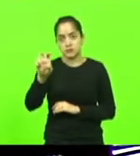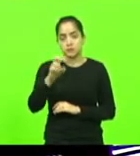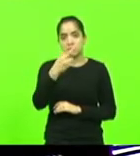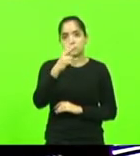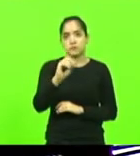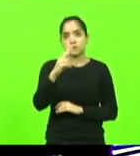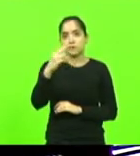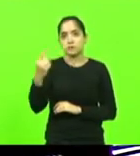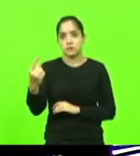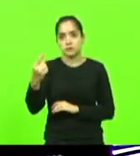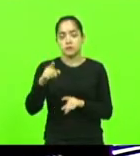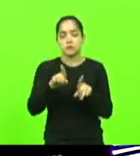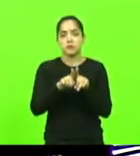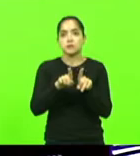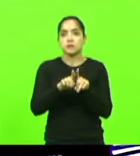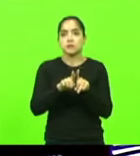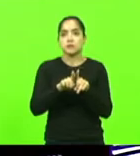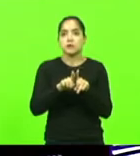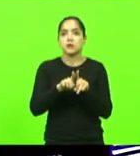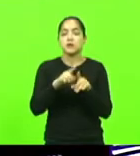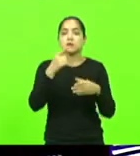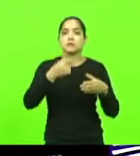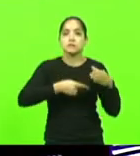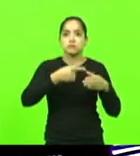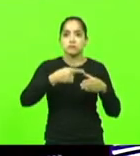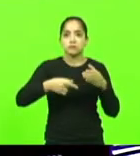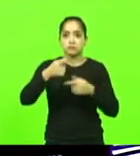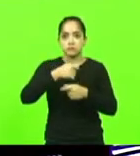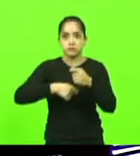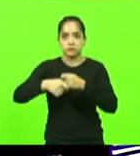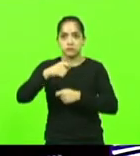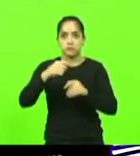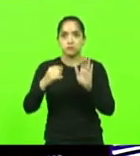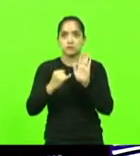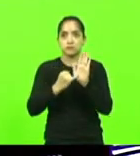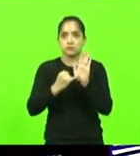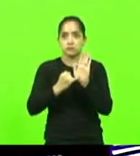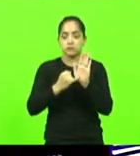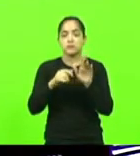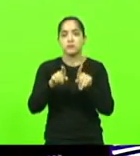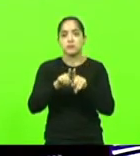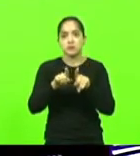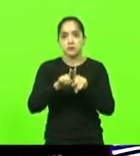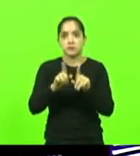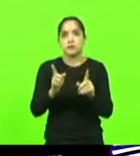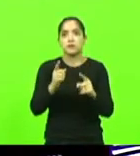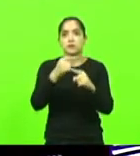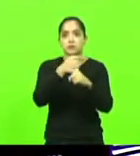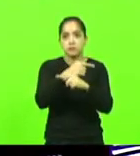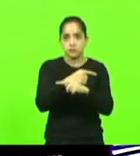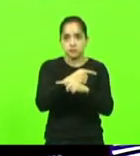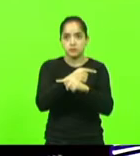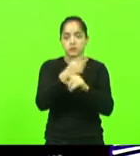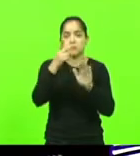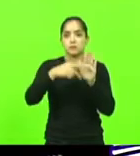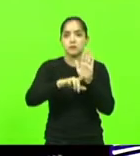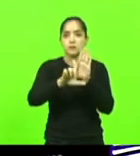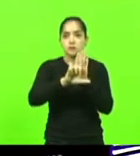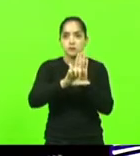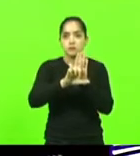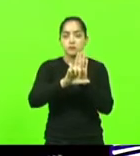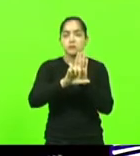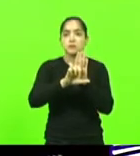155/2021, bem como a Comissão de Finanças e Tributação também apresentou parecer contrário aos projetos de leis